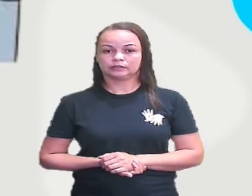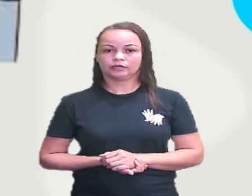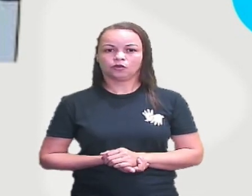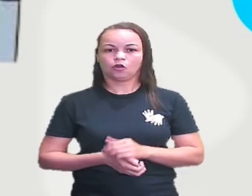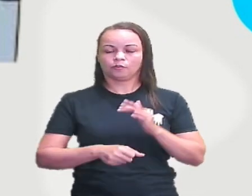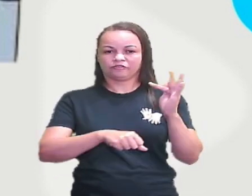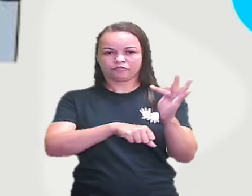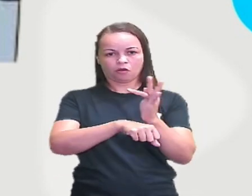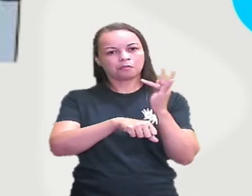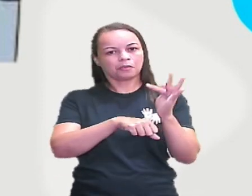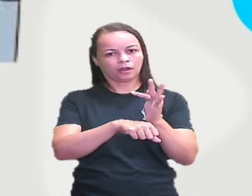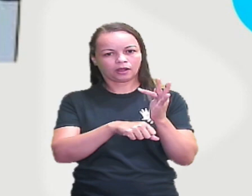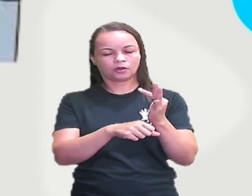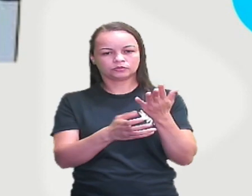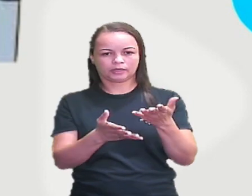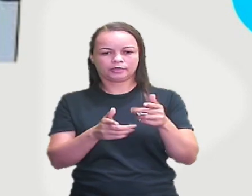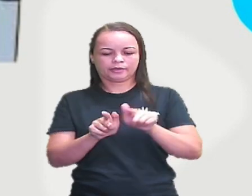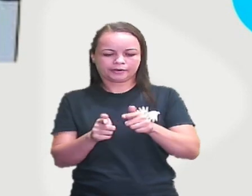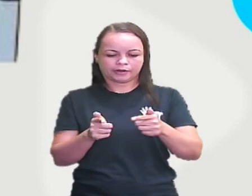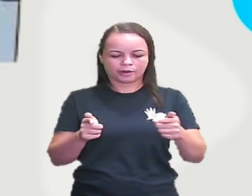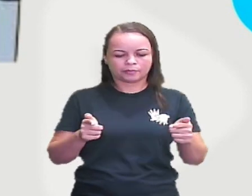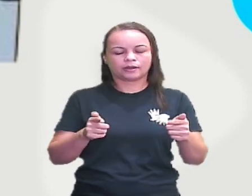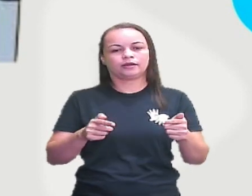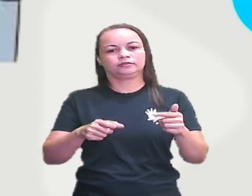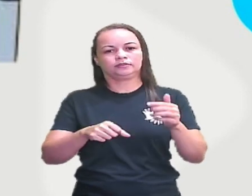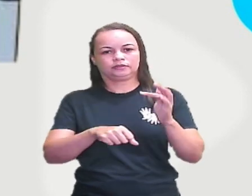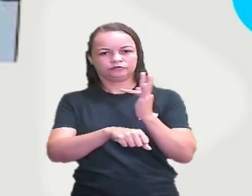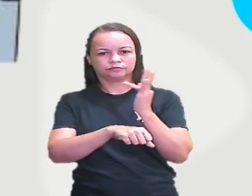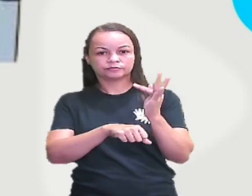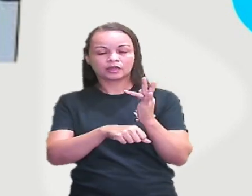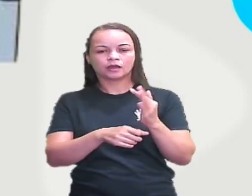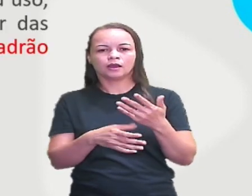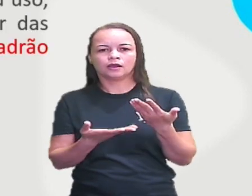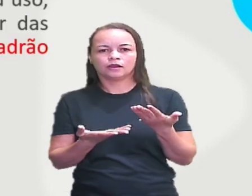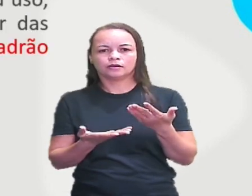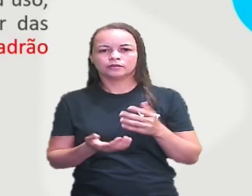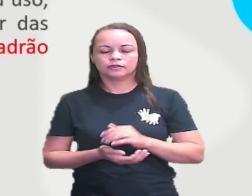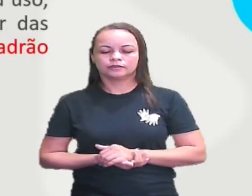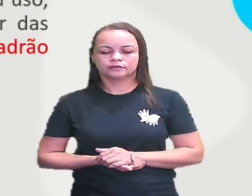padrão, né? Ou seja, da gramática normativa, e aí